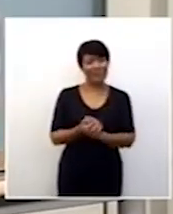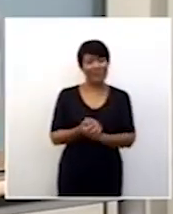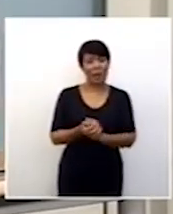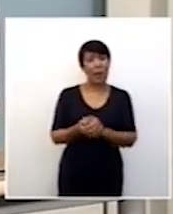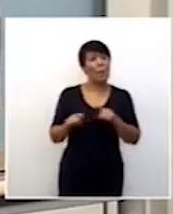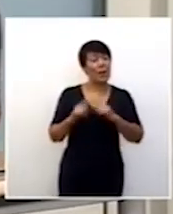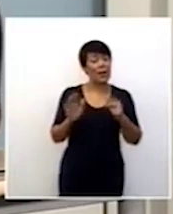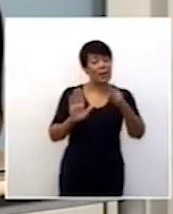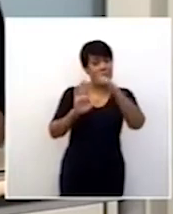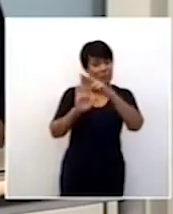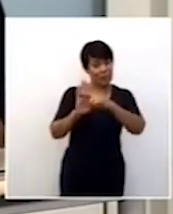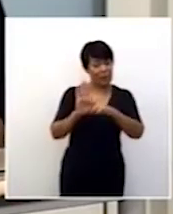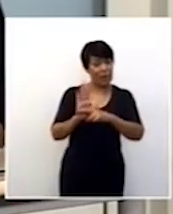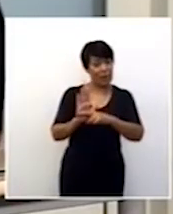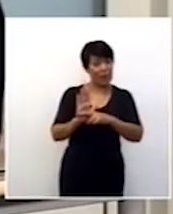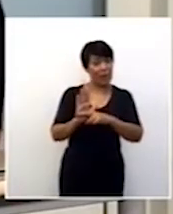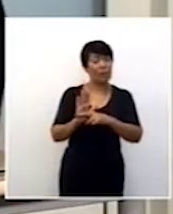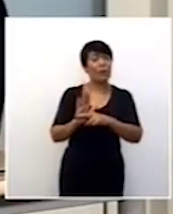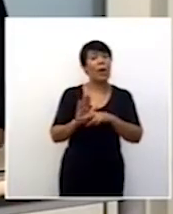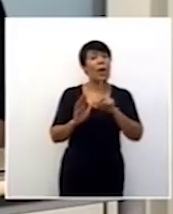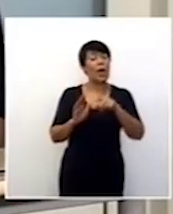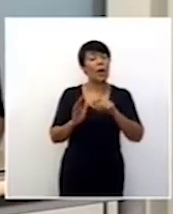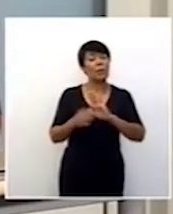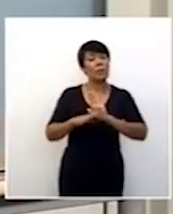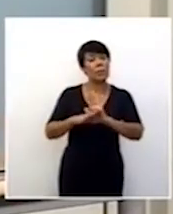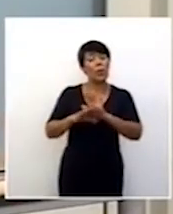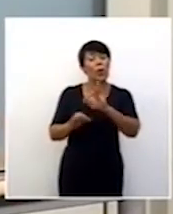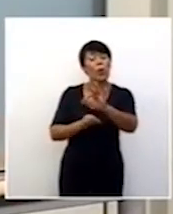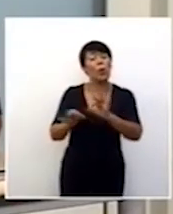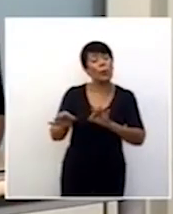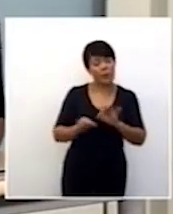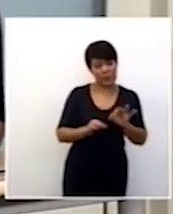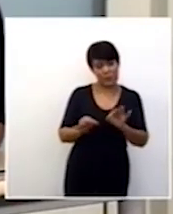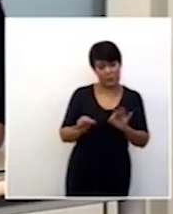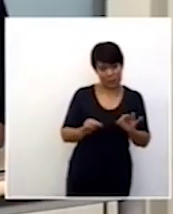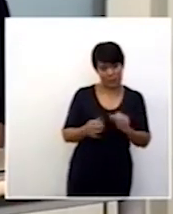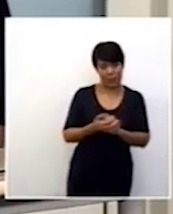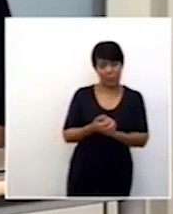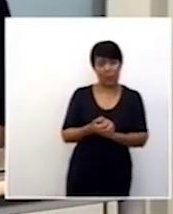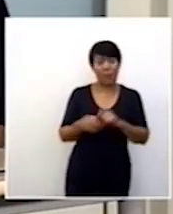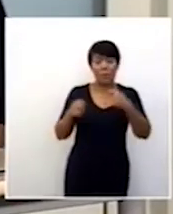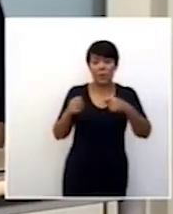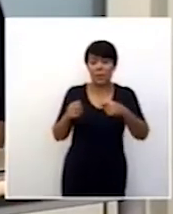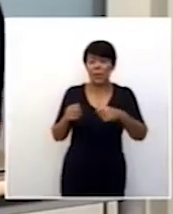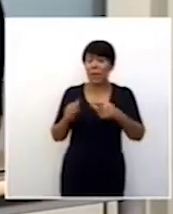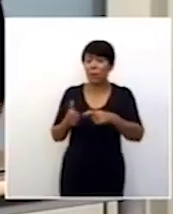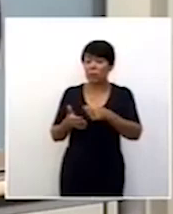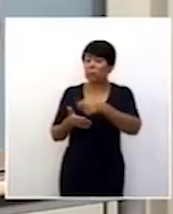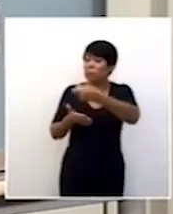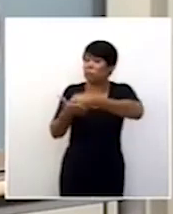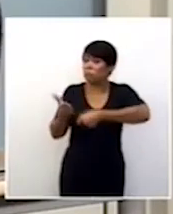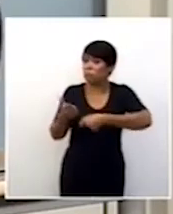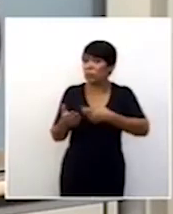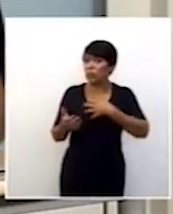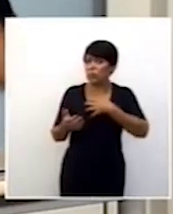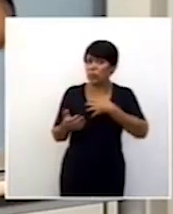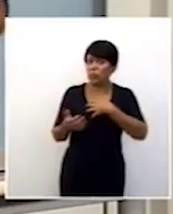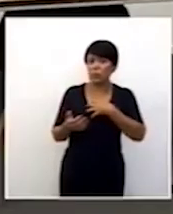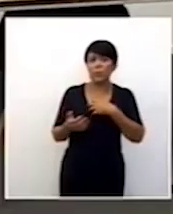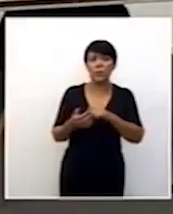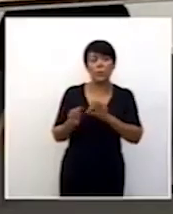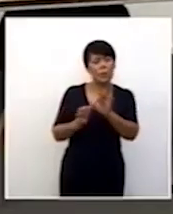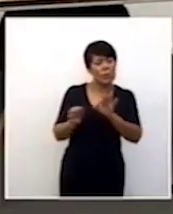gente organizar. Eu preciso ter uma língua organizada, preciso ter um padrão, porque senão, como a gente estava dizendo